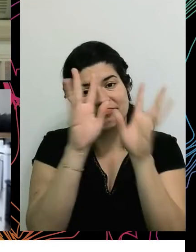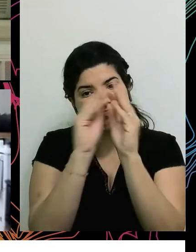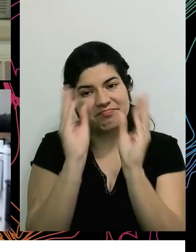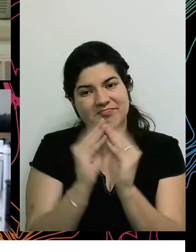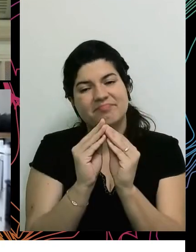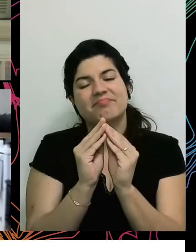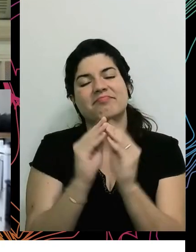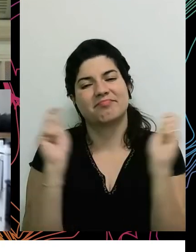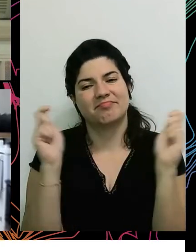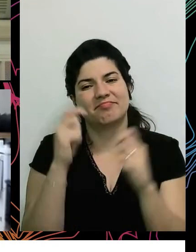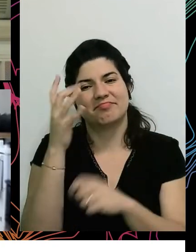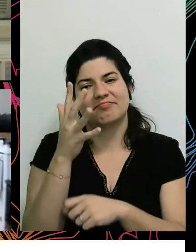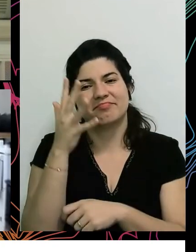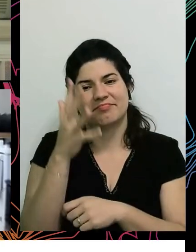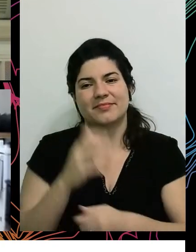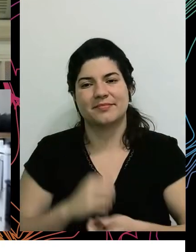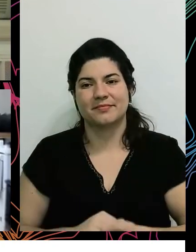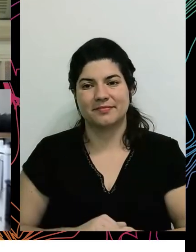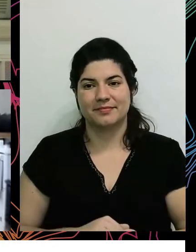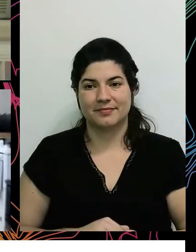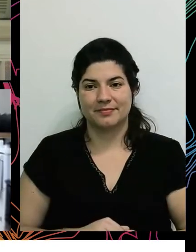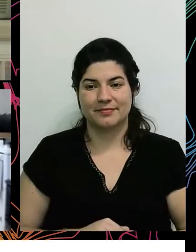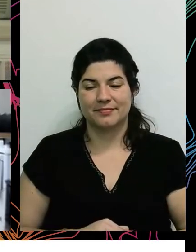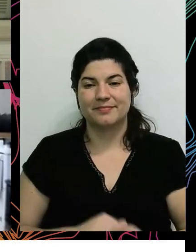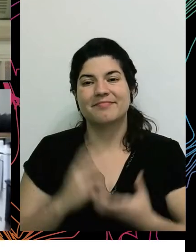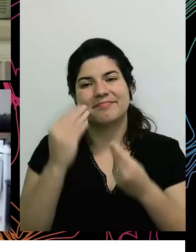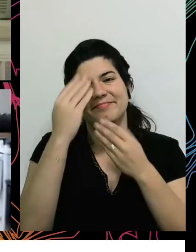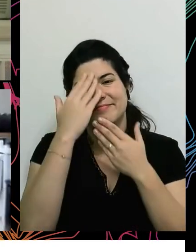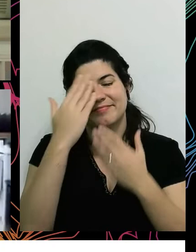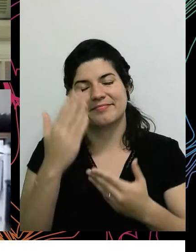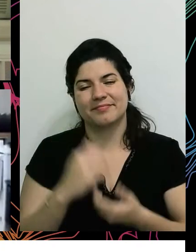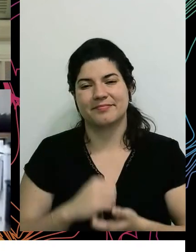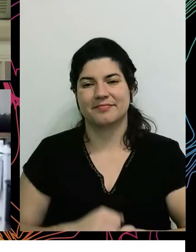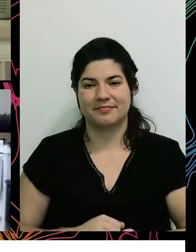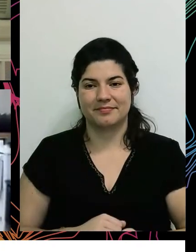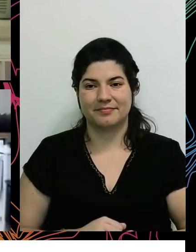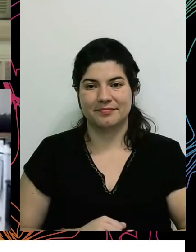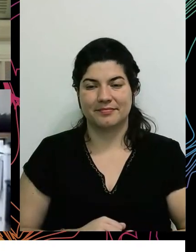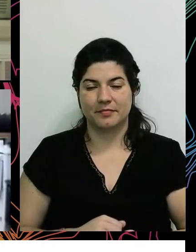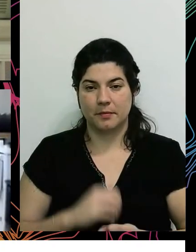favor. Muito obrigada.